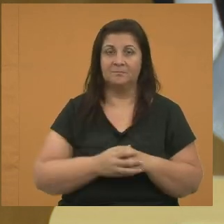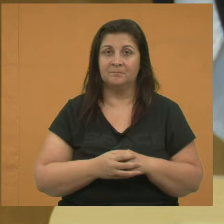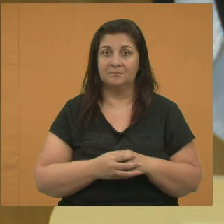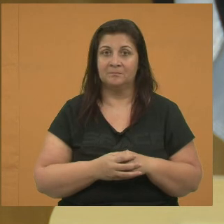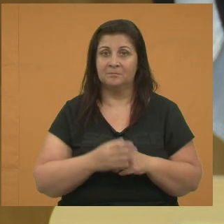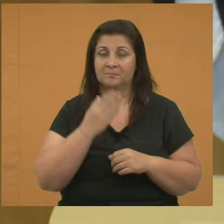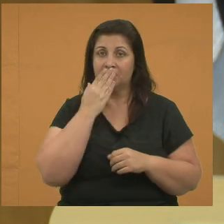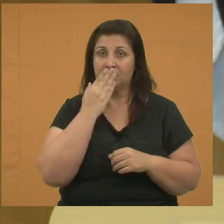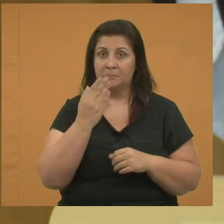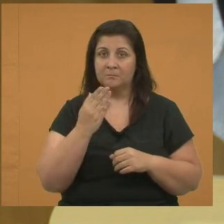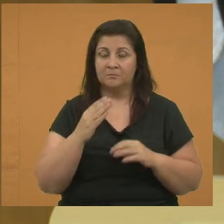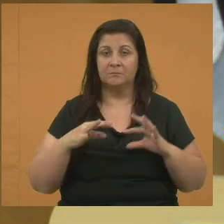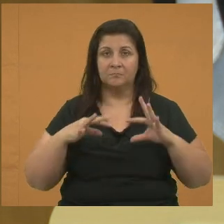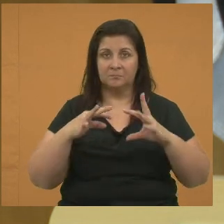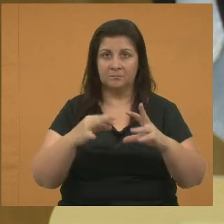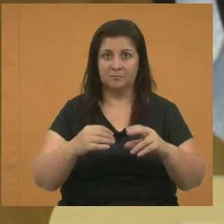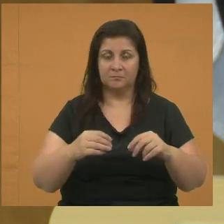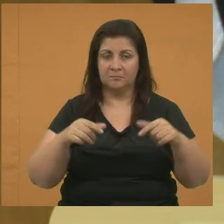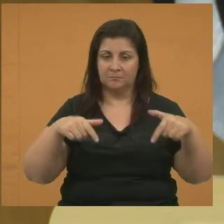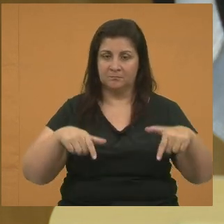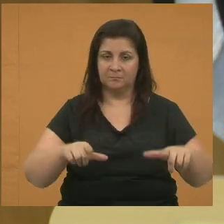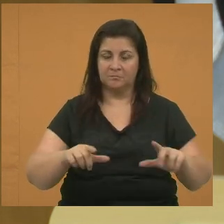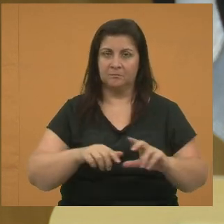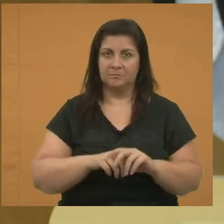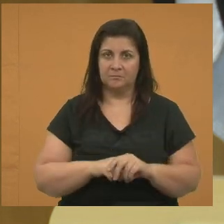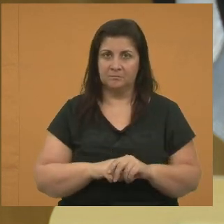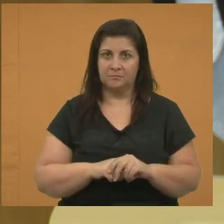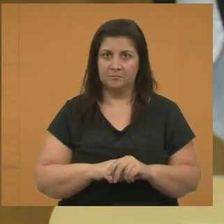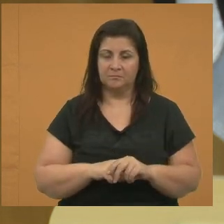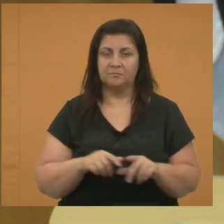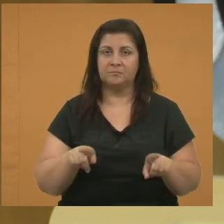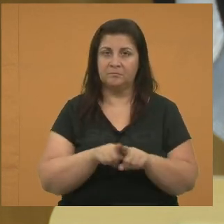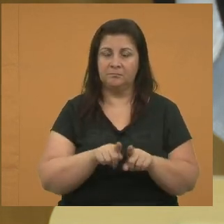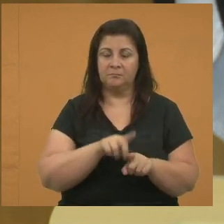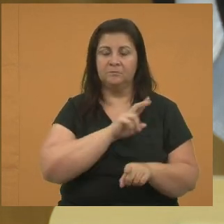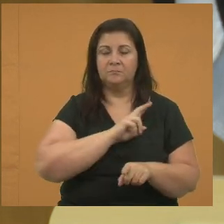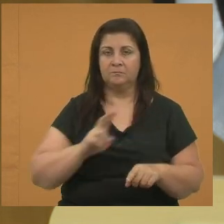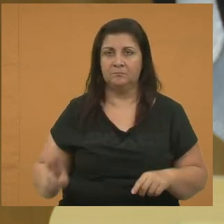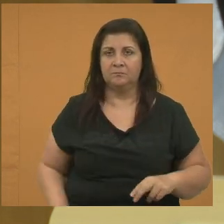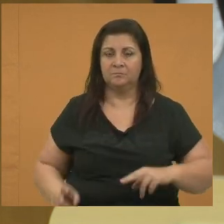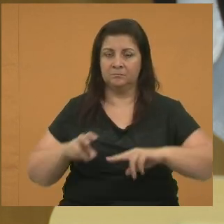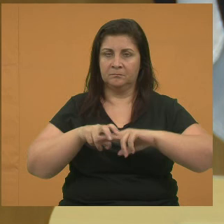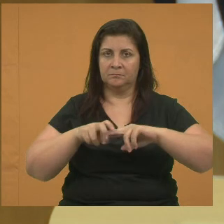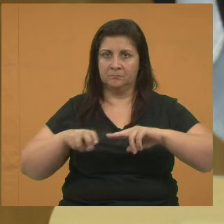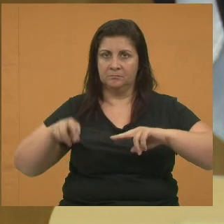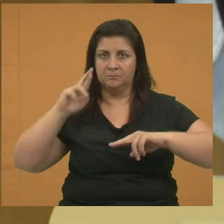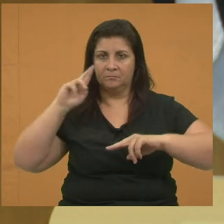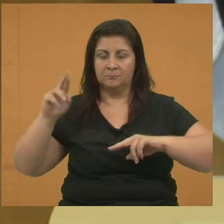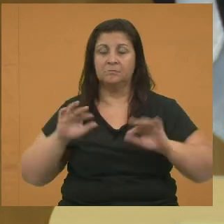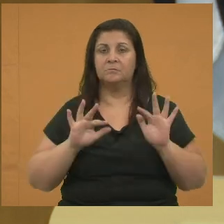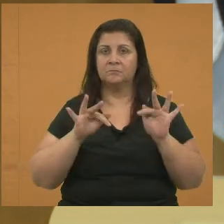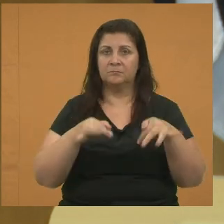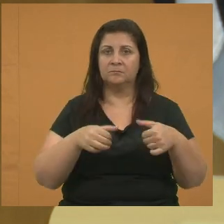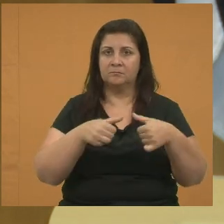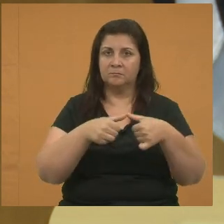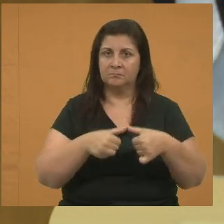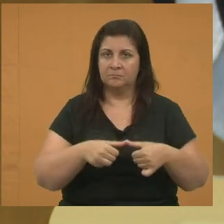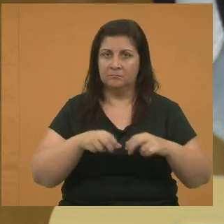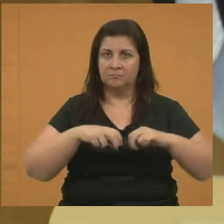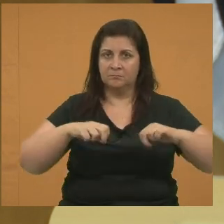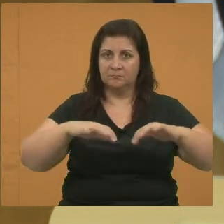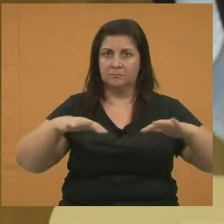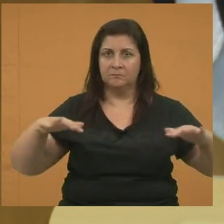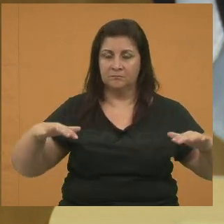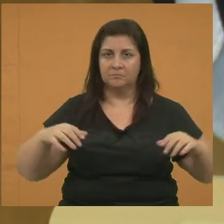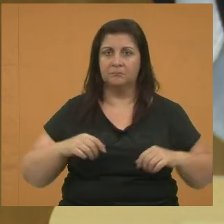Pedimos aos homenageados, aos integrantes da mesa e aos vereadores presentes que, ao final desta sessão, permaneçam no plenário para